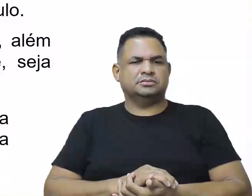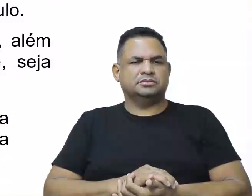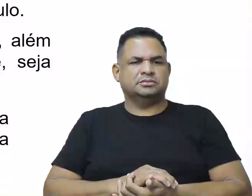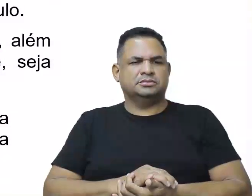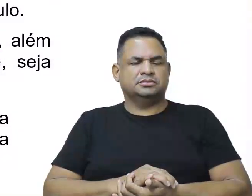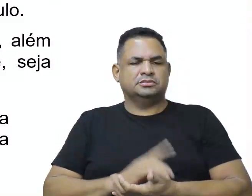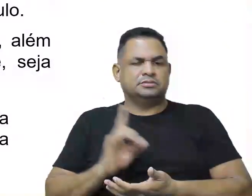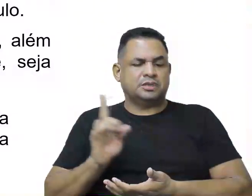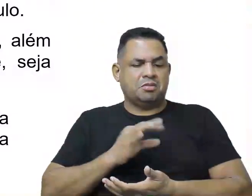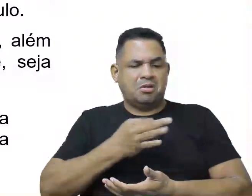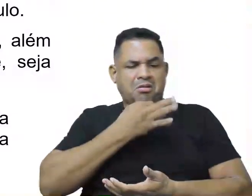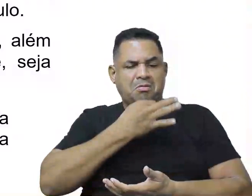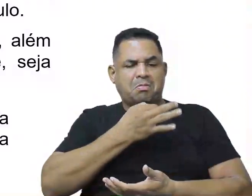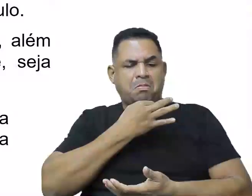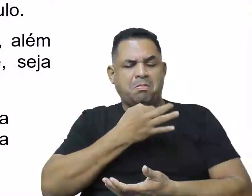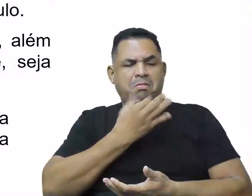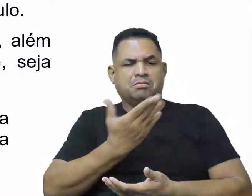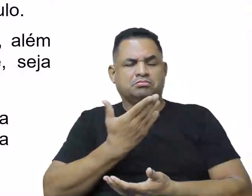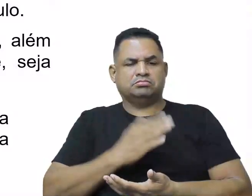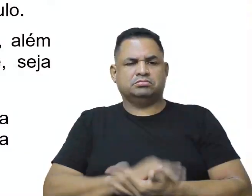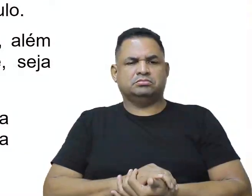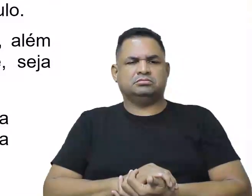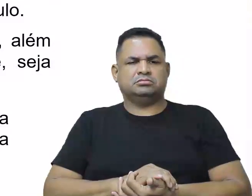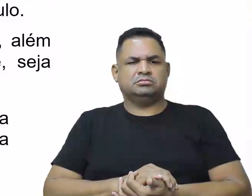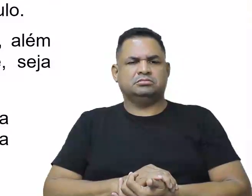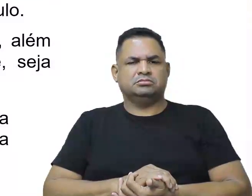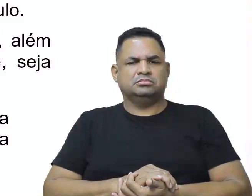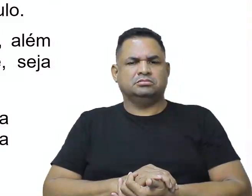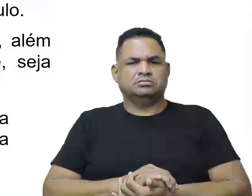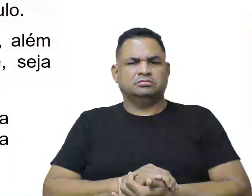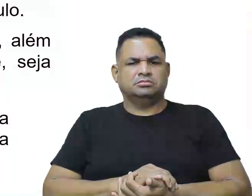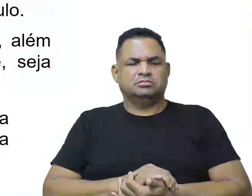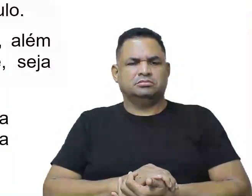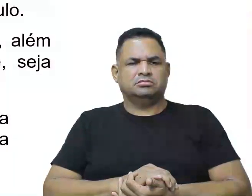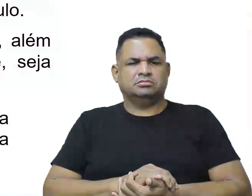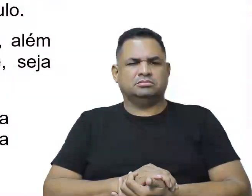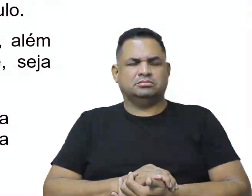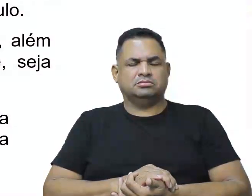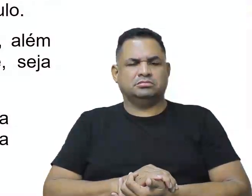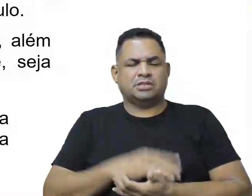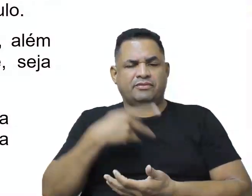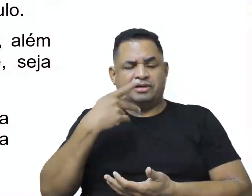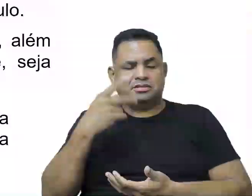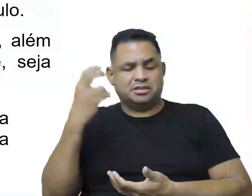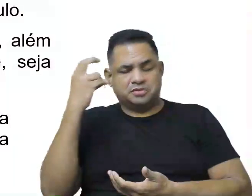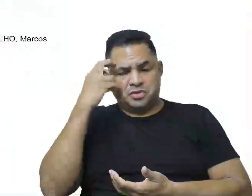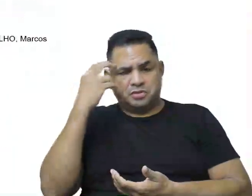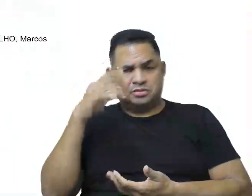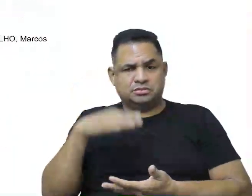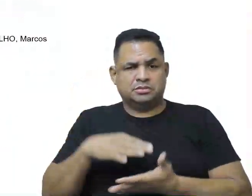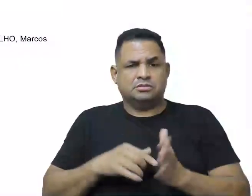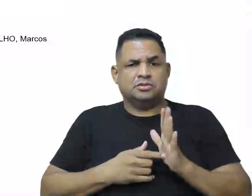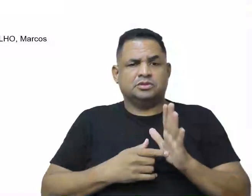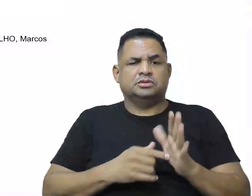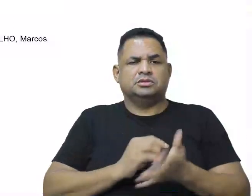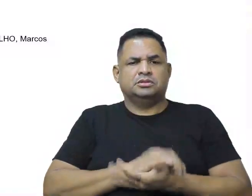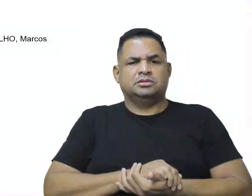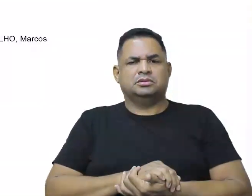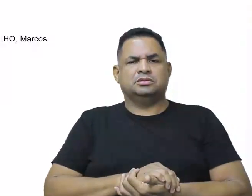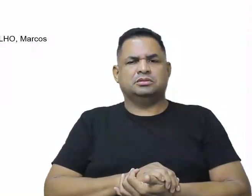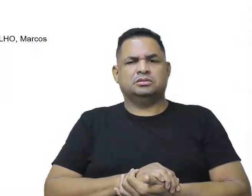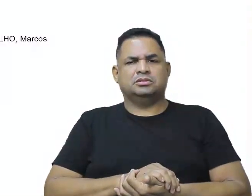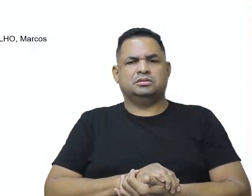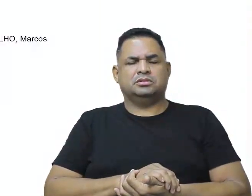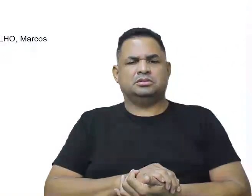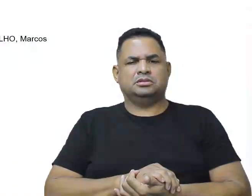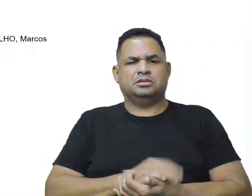não é uma crítica e nem ele não tá fazendo uma crítica em relação às culturas ele tá indicando outra coisa aqui ó